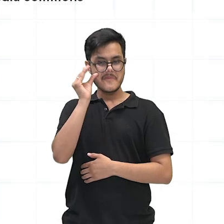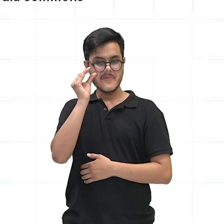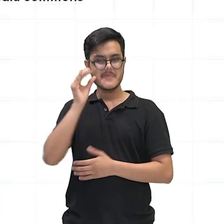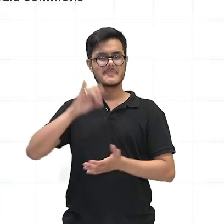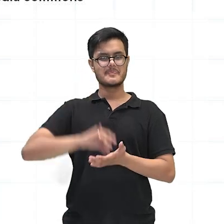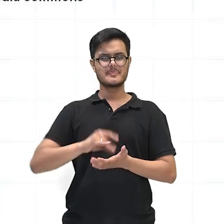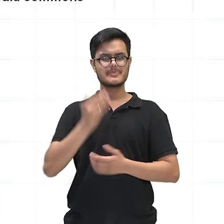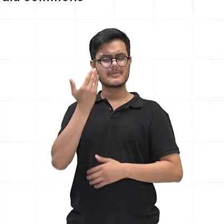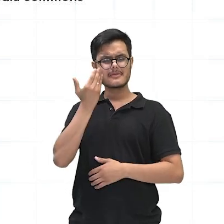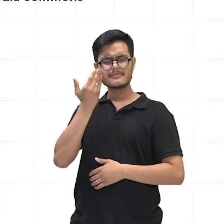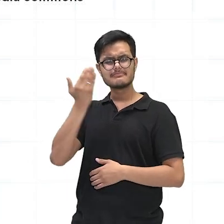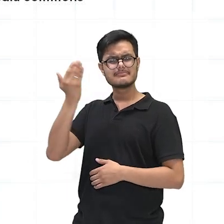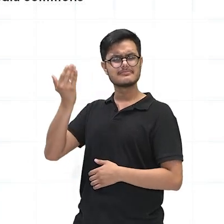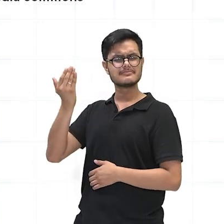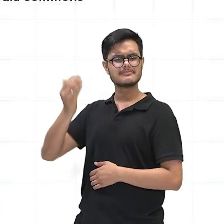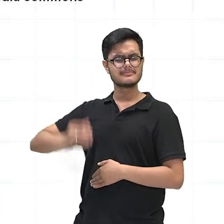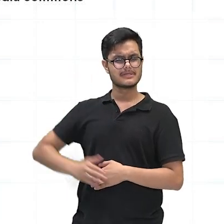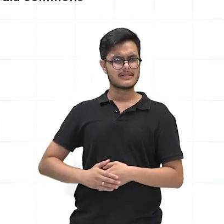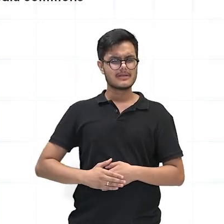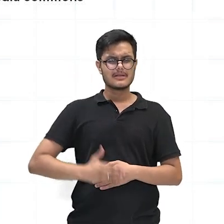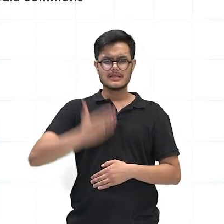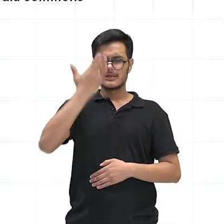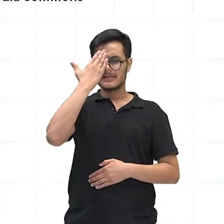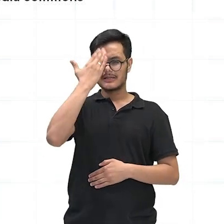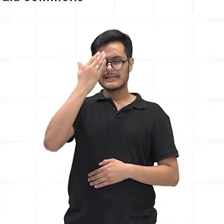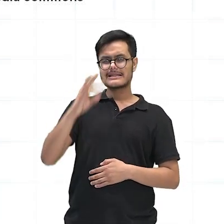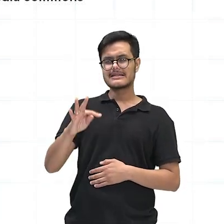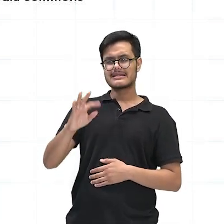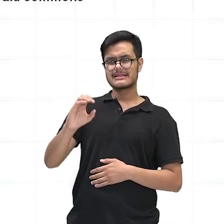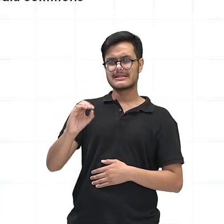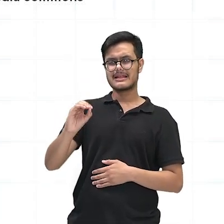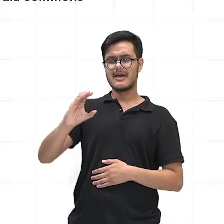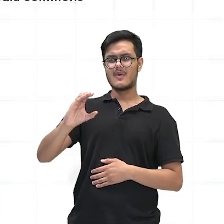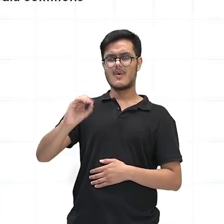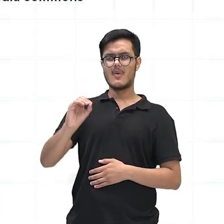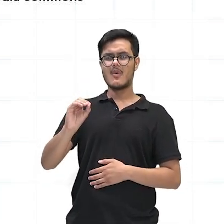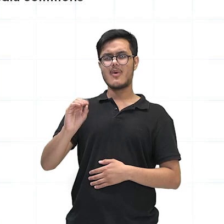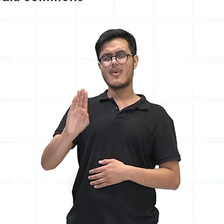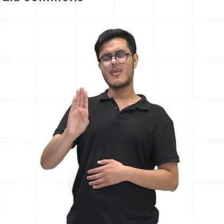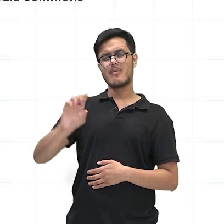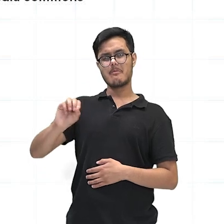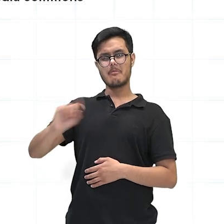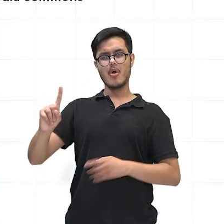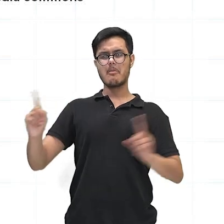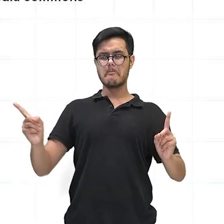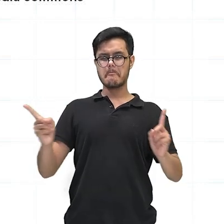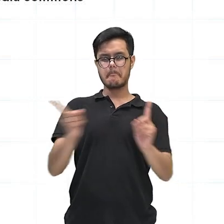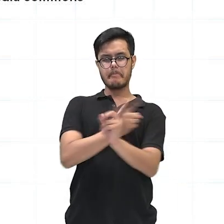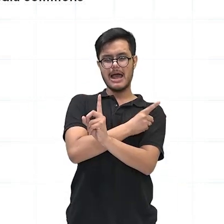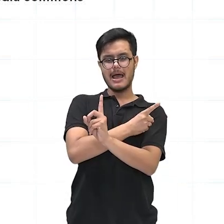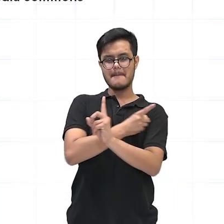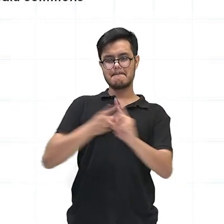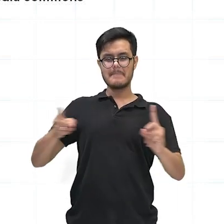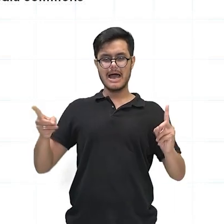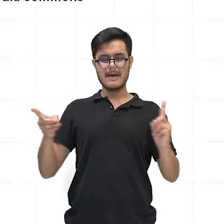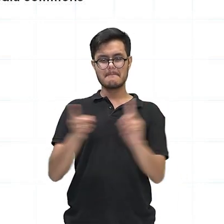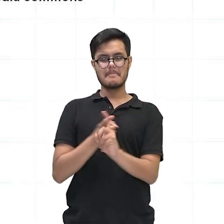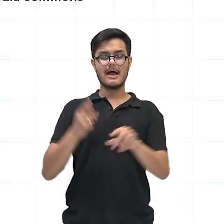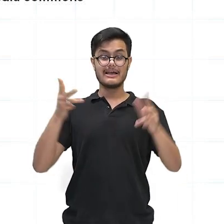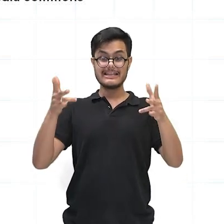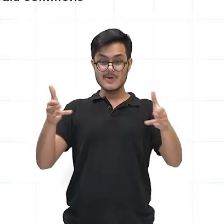vocês, observem aí. Você sabia que o tacobol utiliza basicamente o mesmo